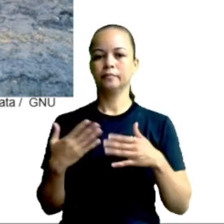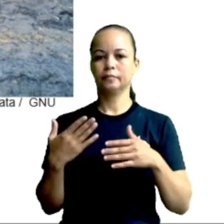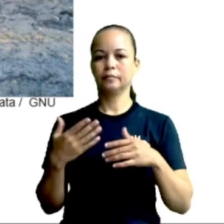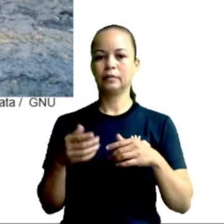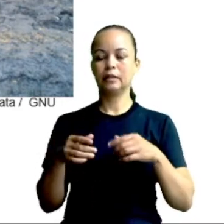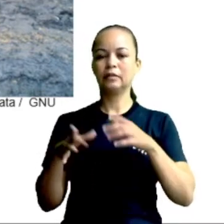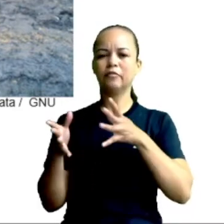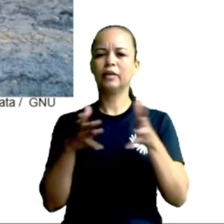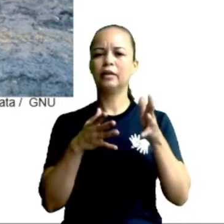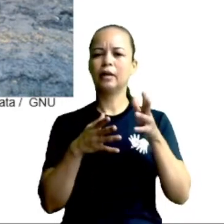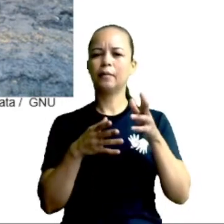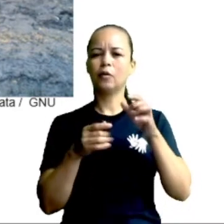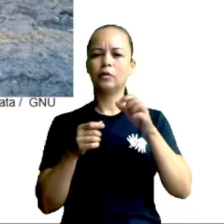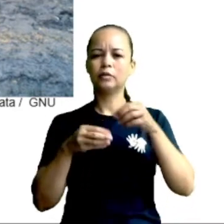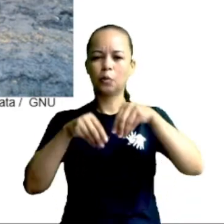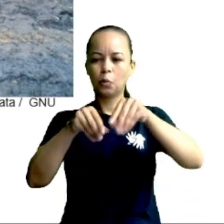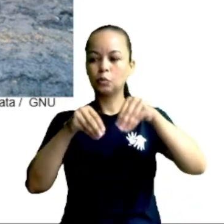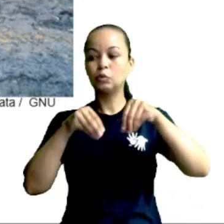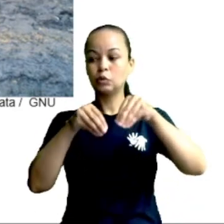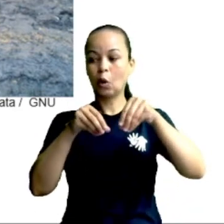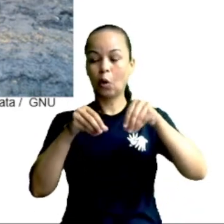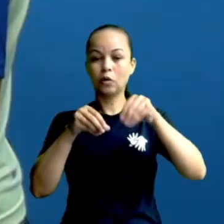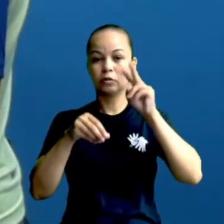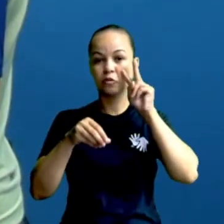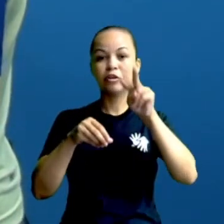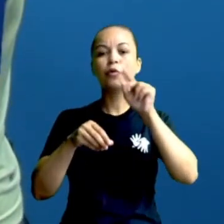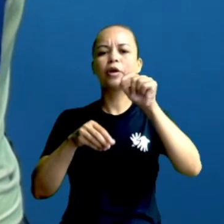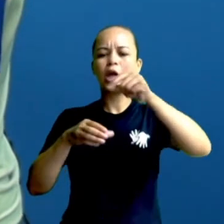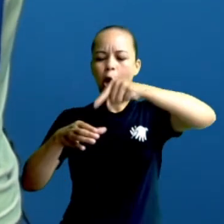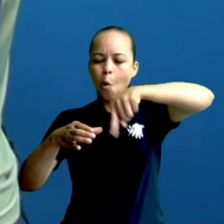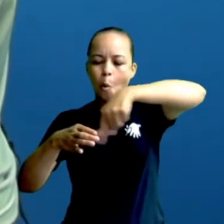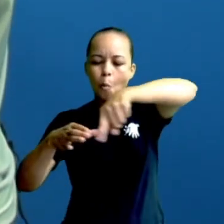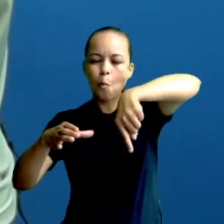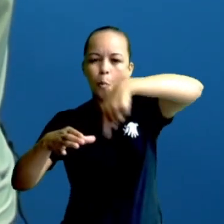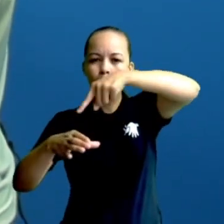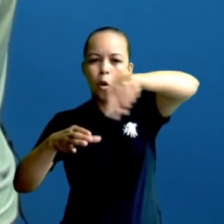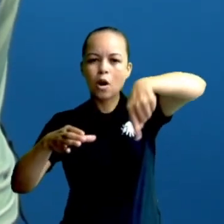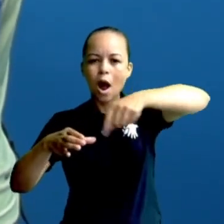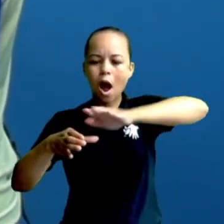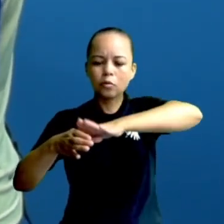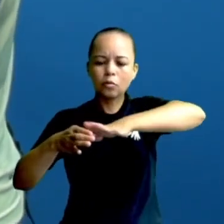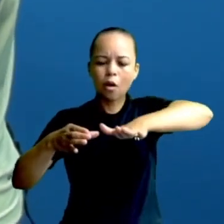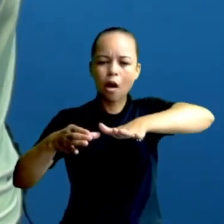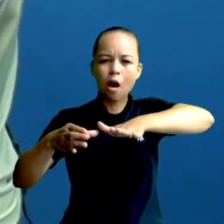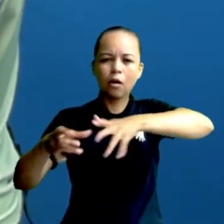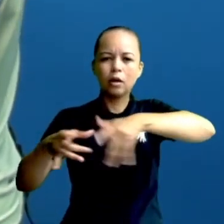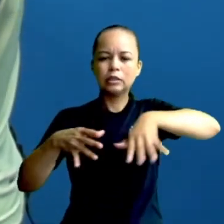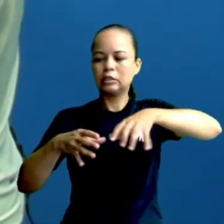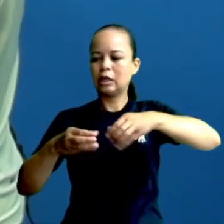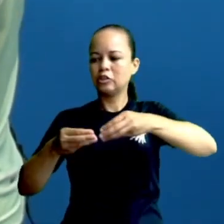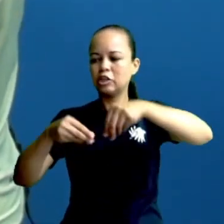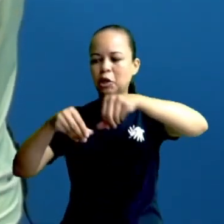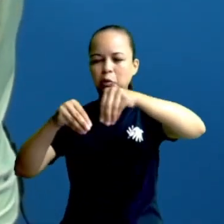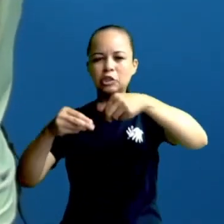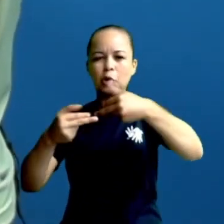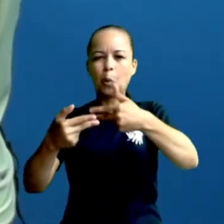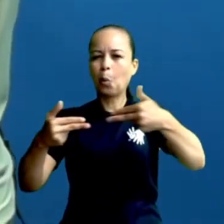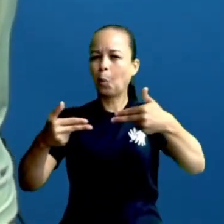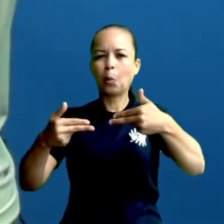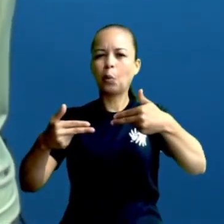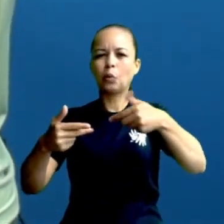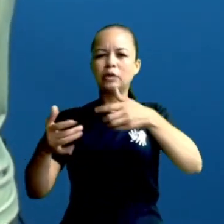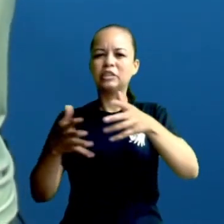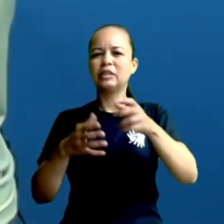poluição do solo, vocês estão vendo aqui, ó, um buraco. Desse buraco tá cheio de dejetos aqui,